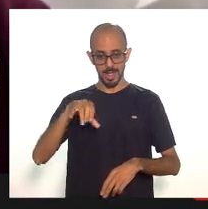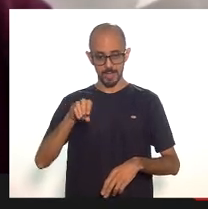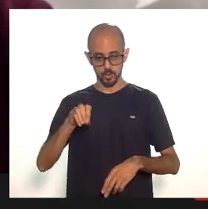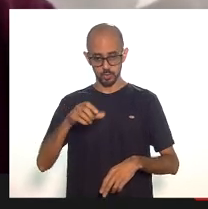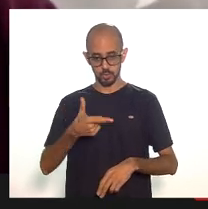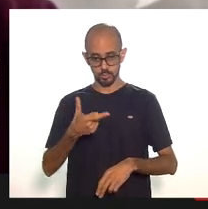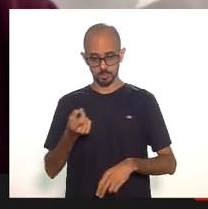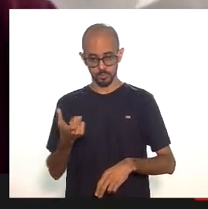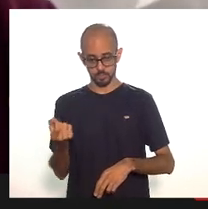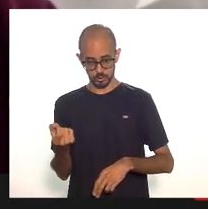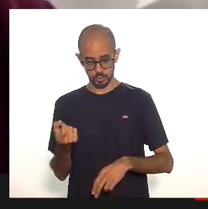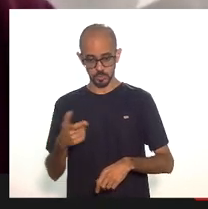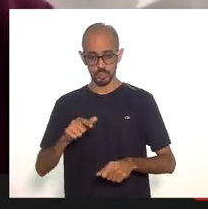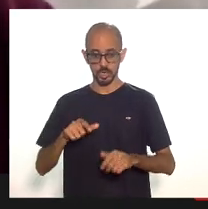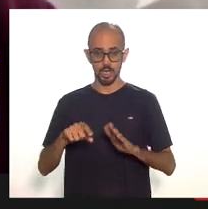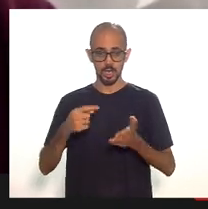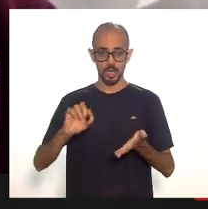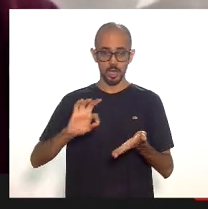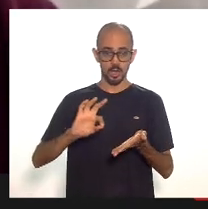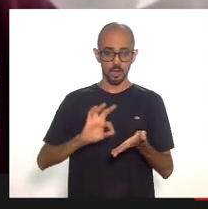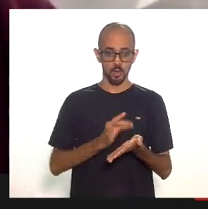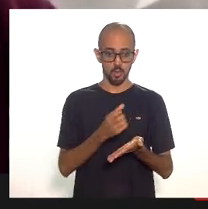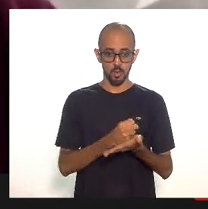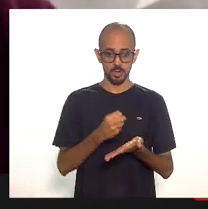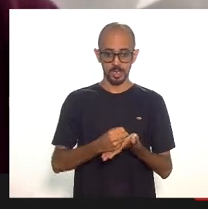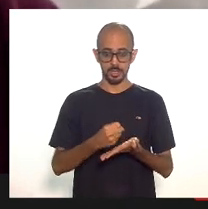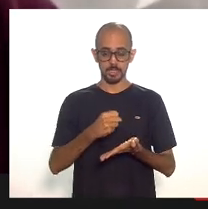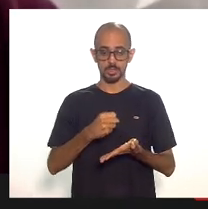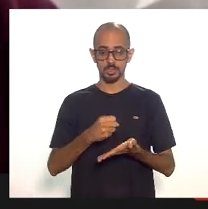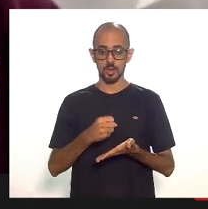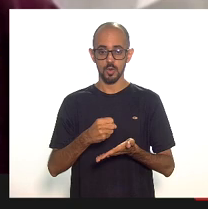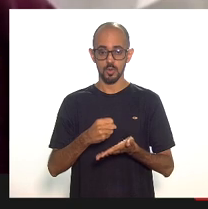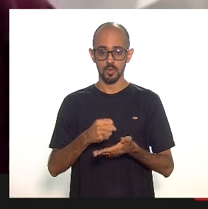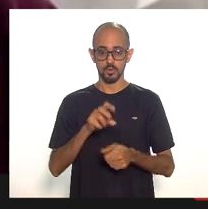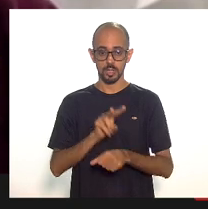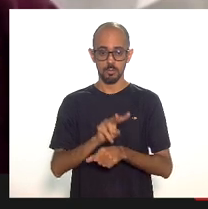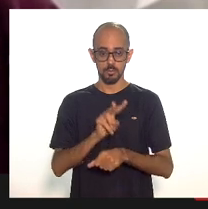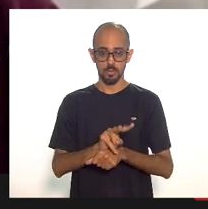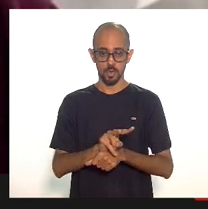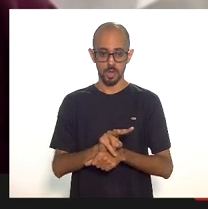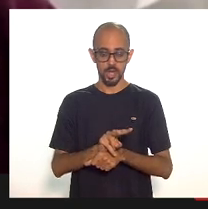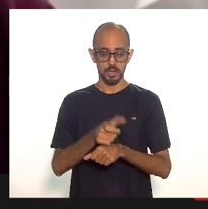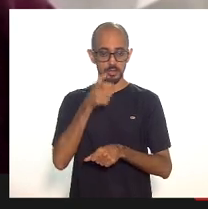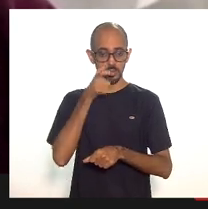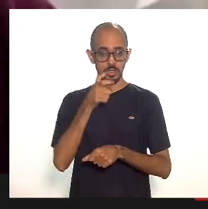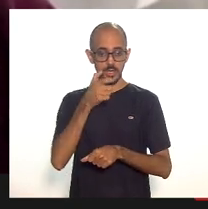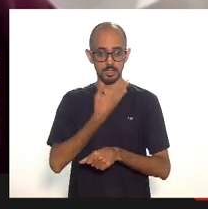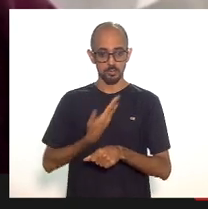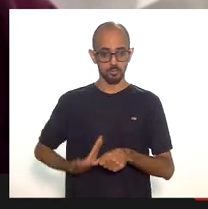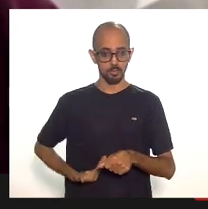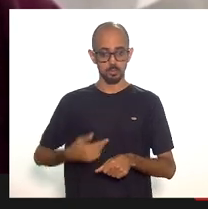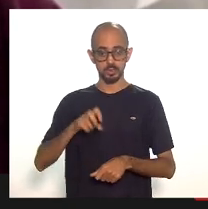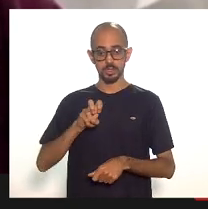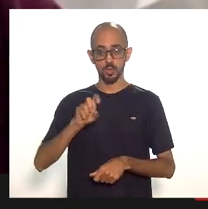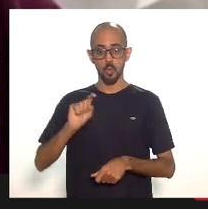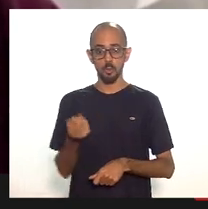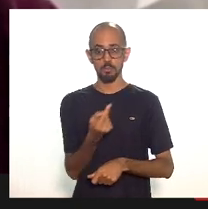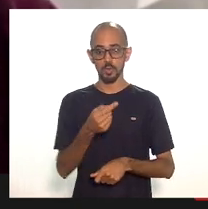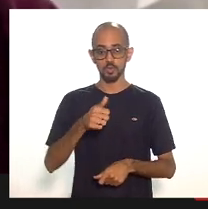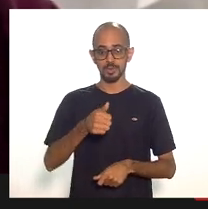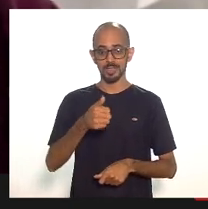a contratação para atender uma necessidade temporária de interesse público de